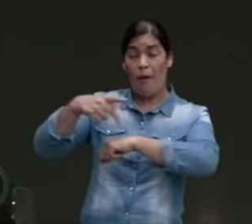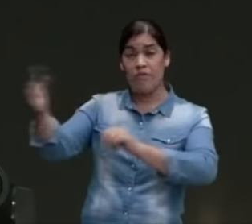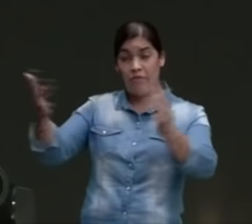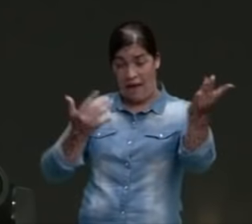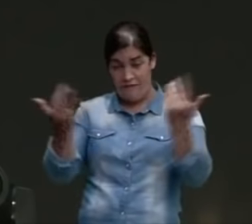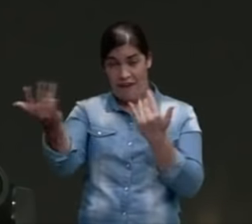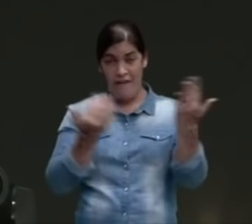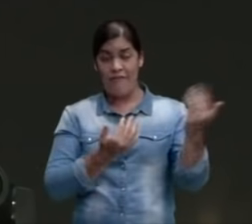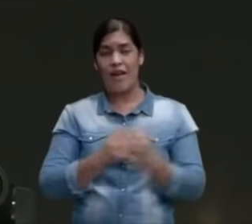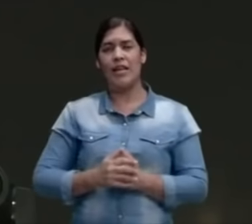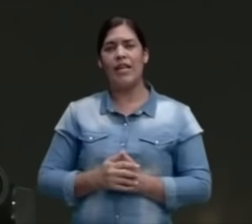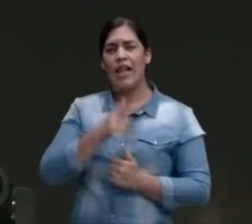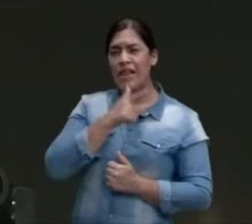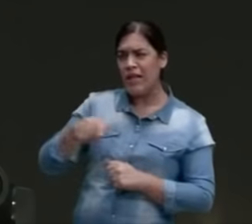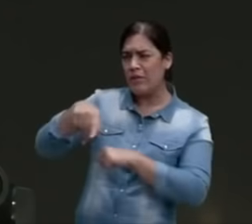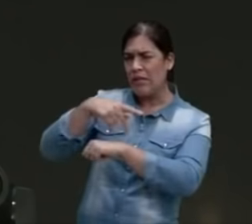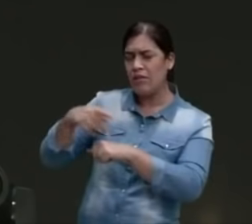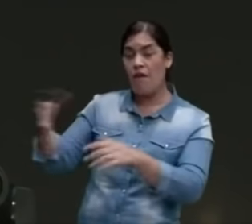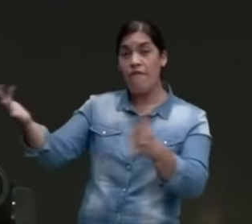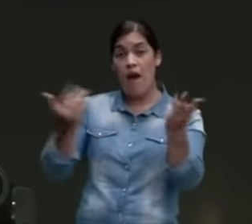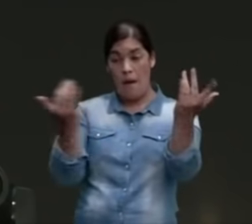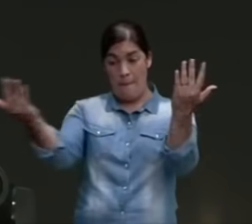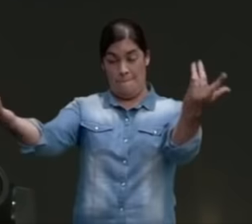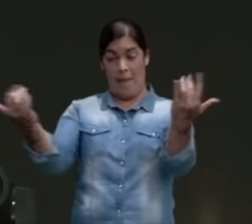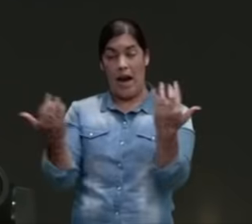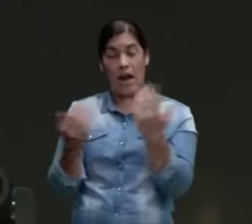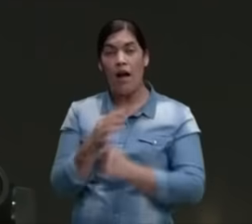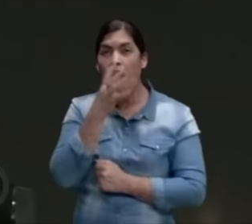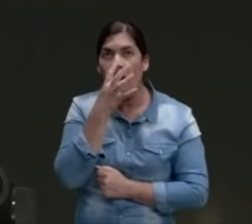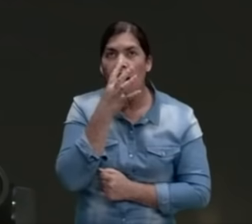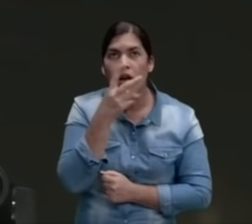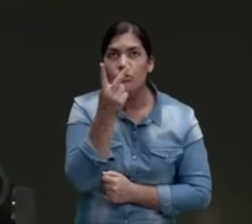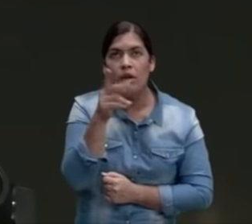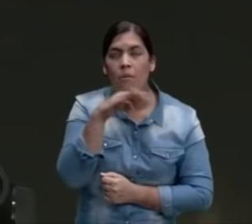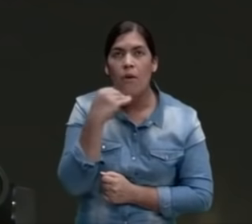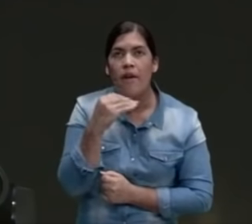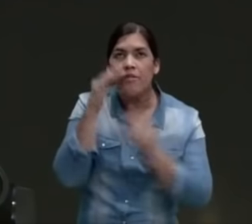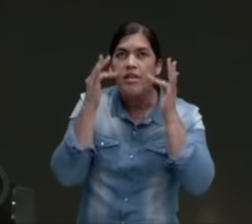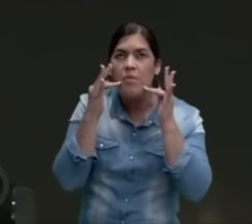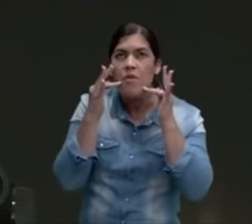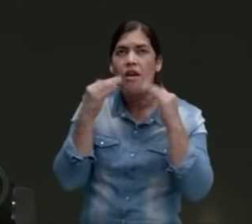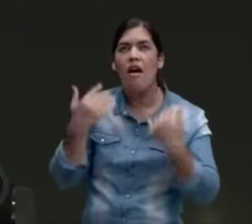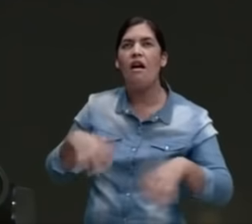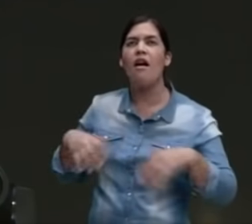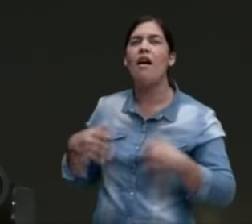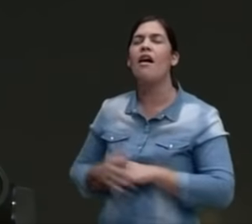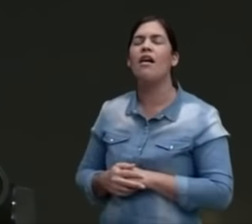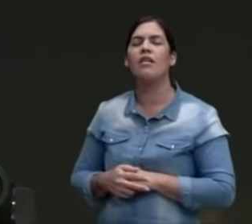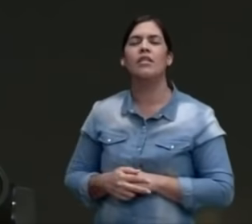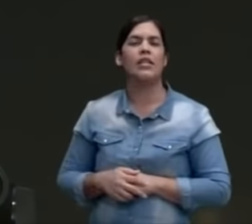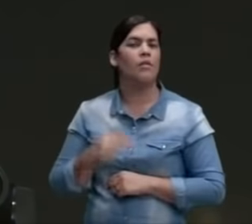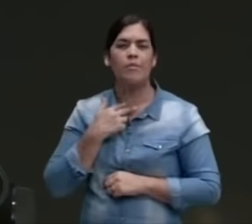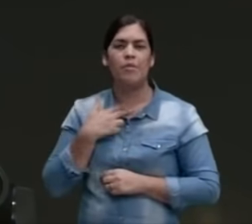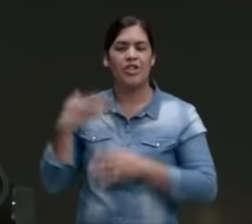tribos, línguas e nações contemplarão os seus cadáveres e não permitirão que sejam sepultados.